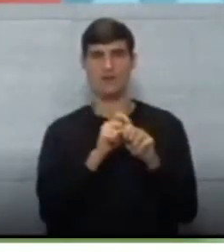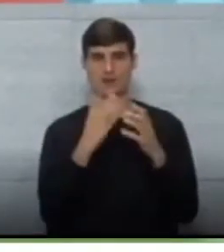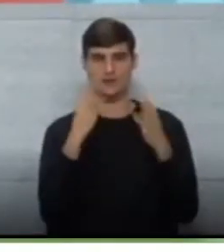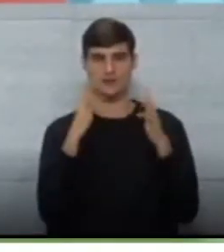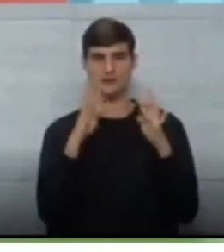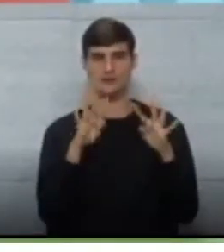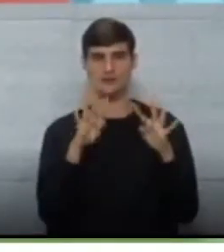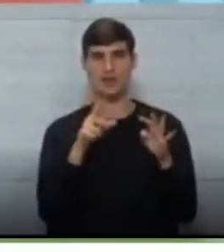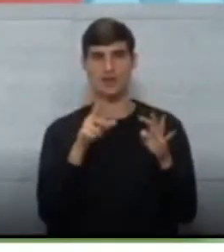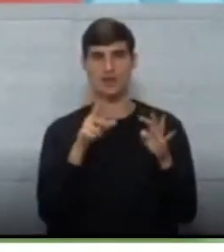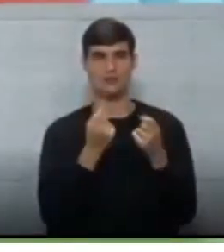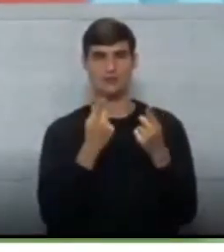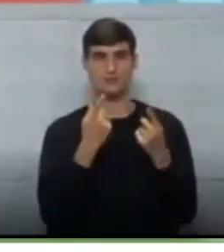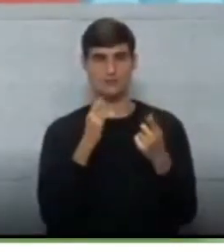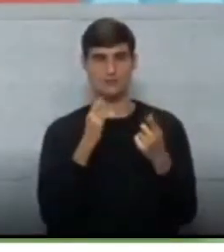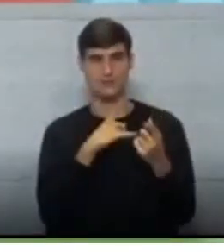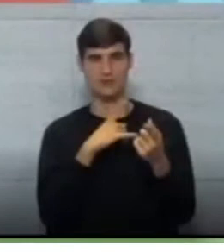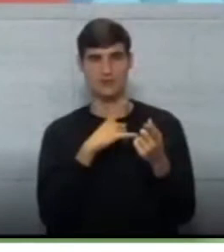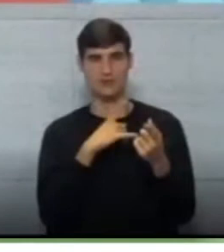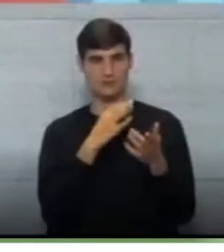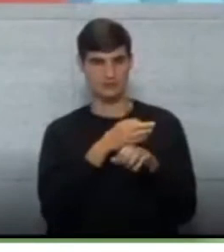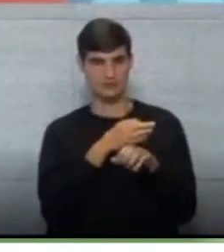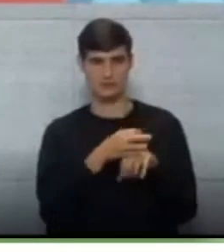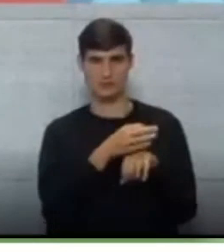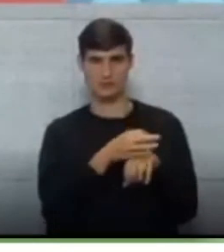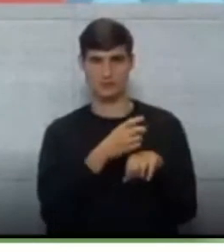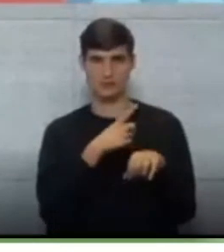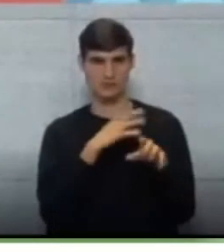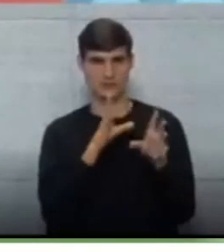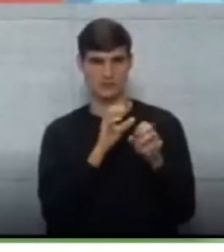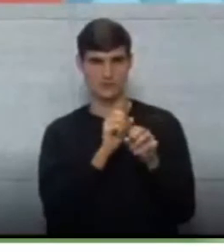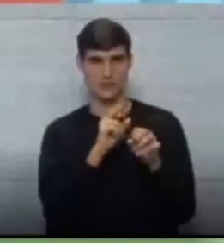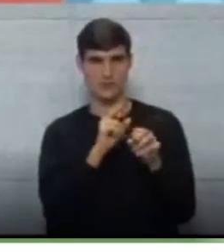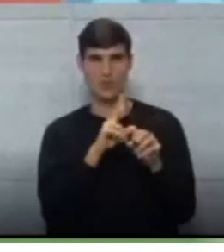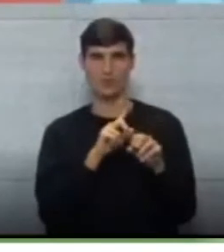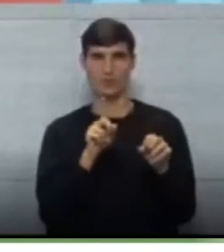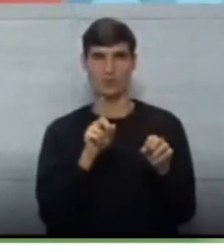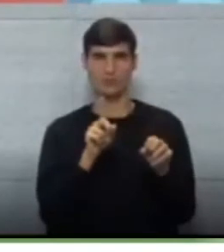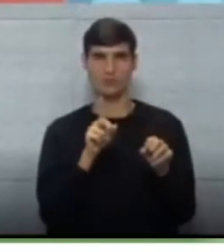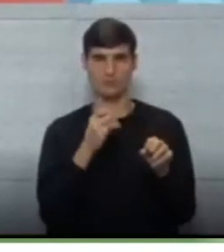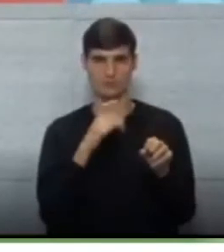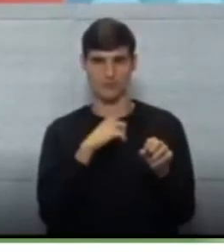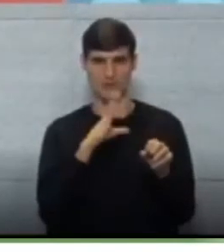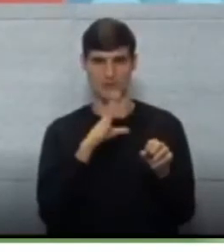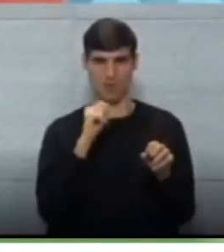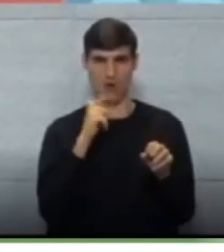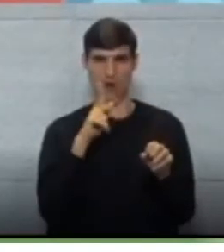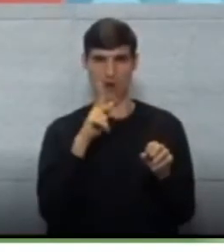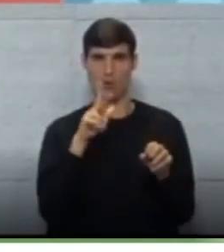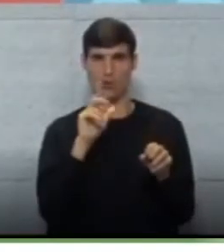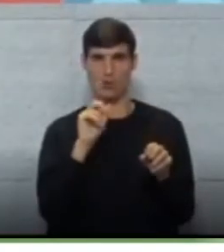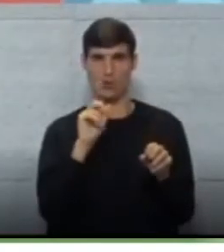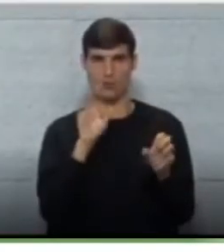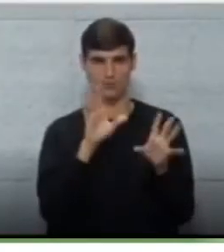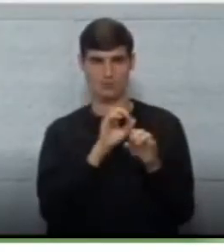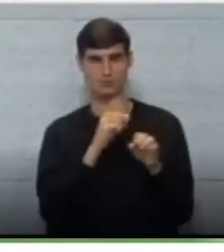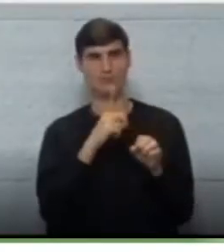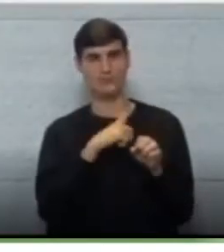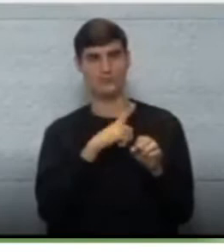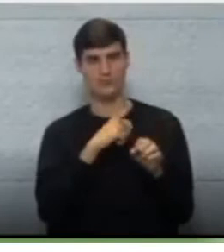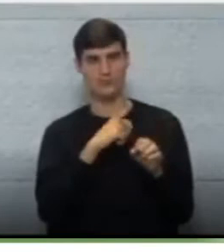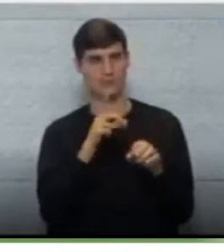vocês se atentem? A identificar quando está coagulado ou não. Quando tem a coagulação. Se for Staphylococcus, vai ter a coagulação. Então, vamos para o slide